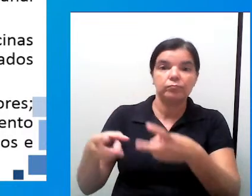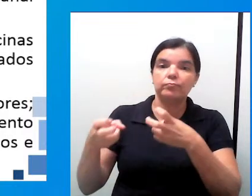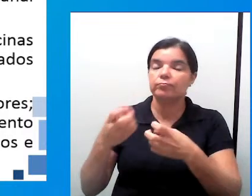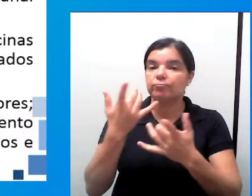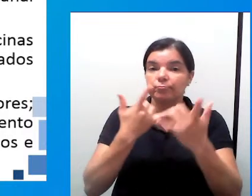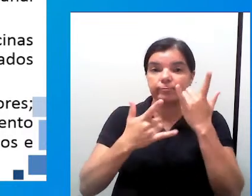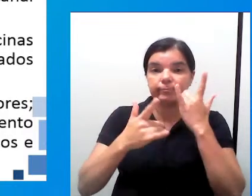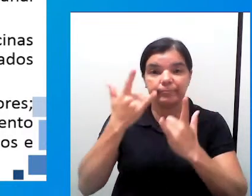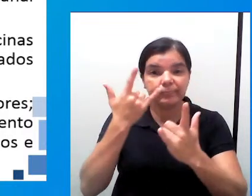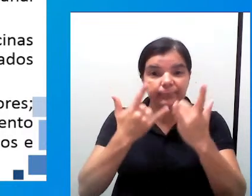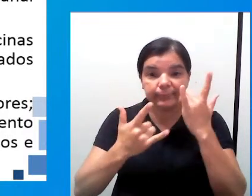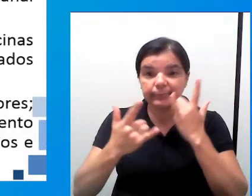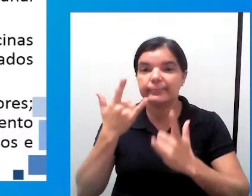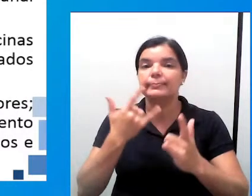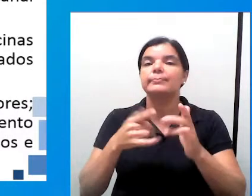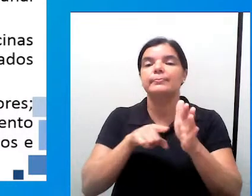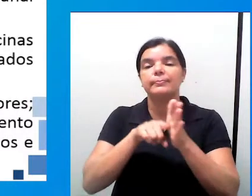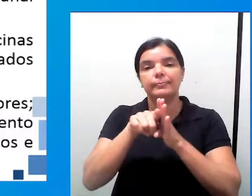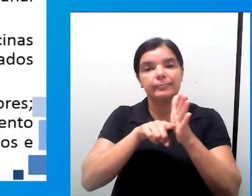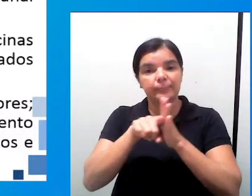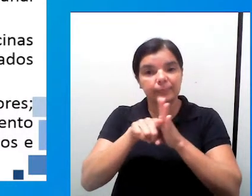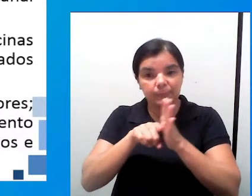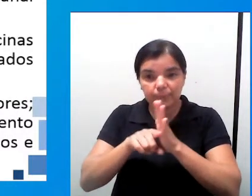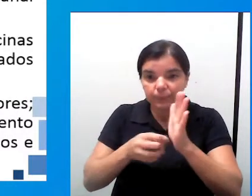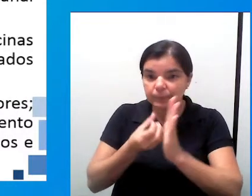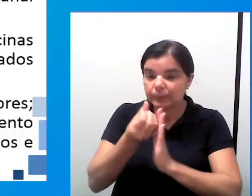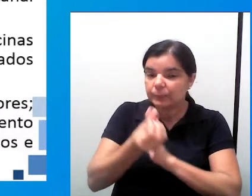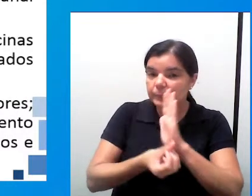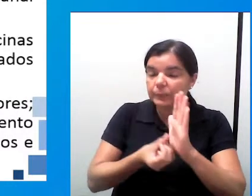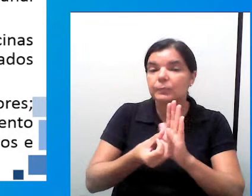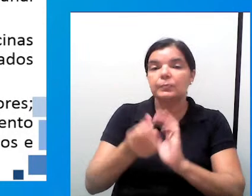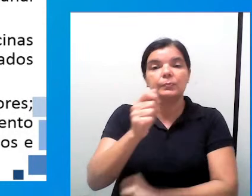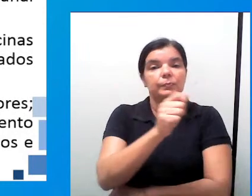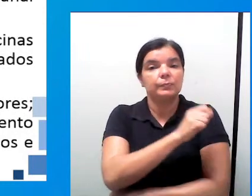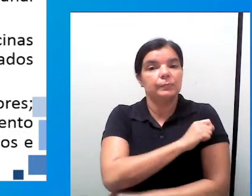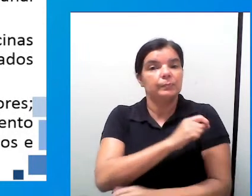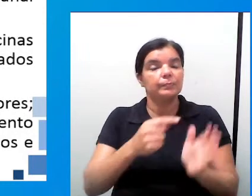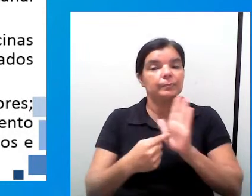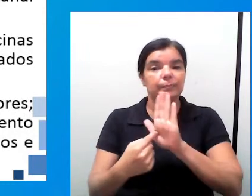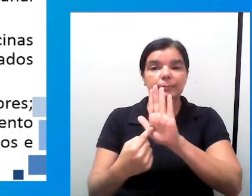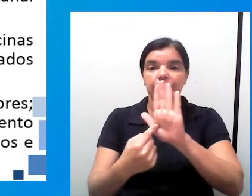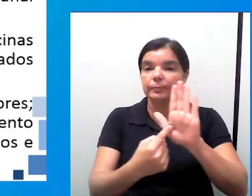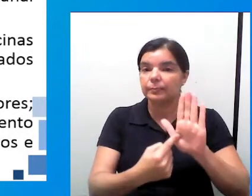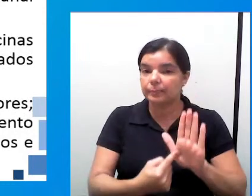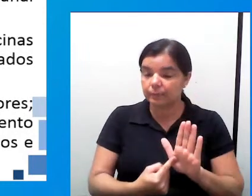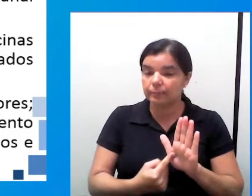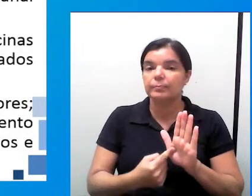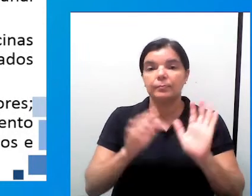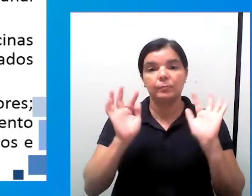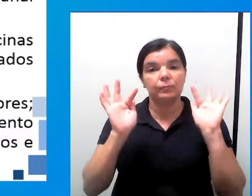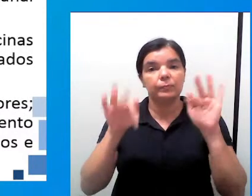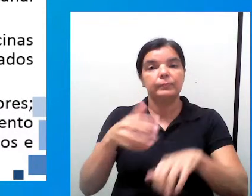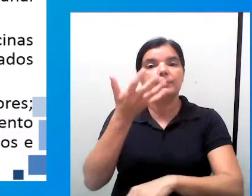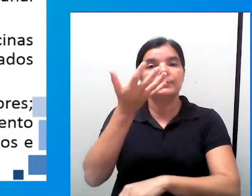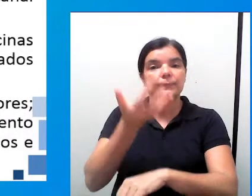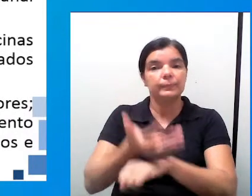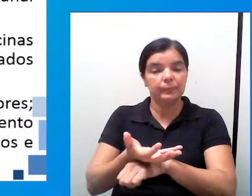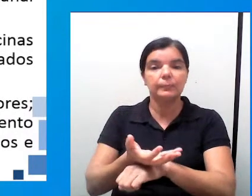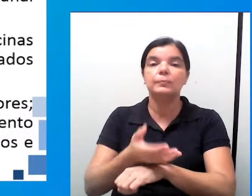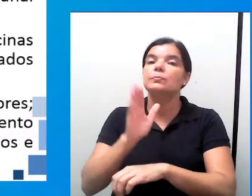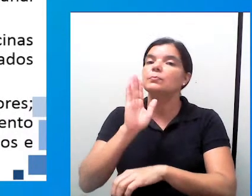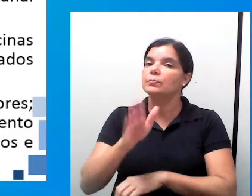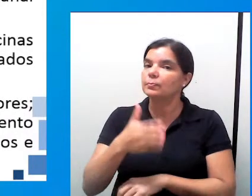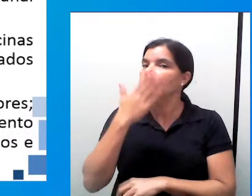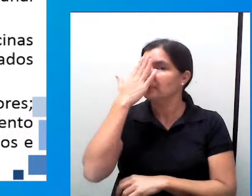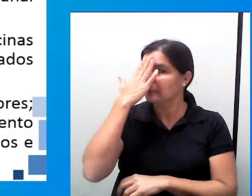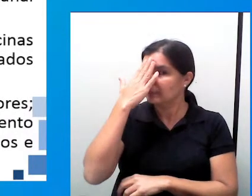de semestre, que os alunos vão ter que se envolver, que vão ter que apresentar no final da disciplina, então já sabem, já estão cientes de que vão participar